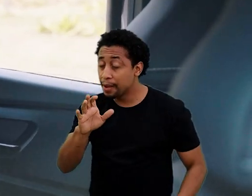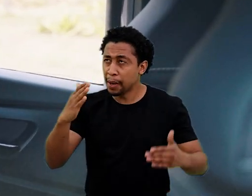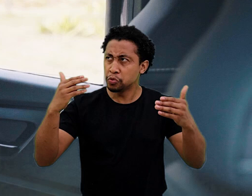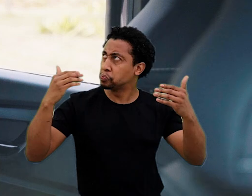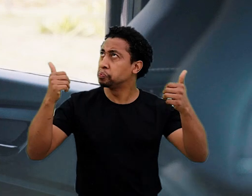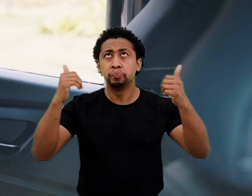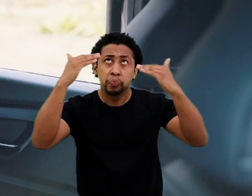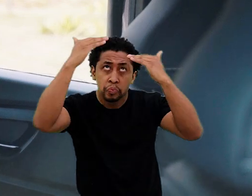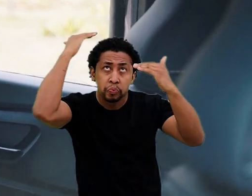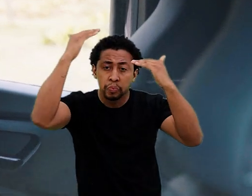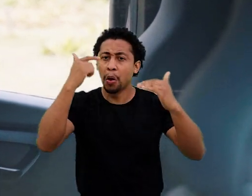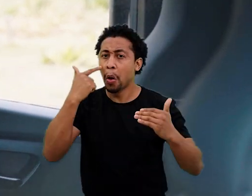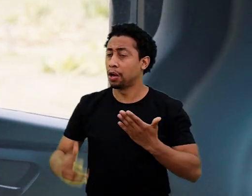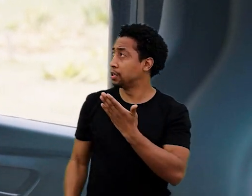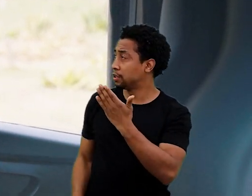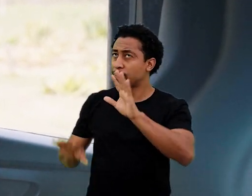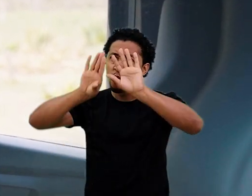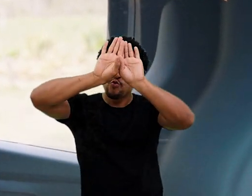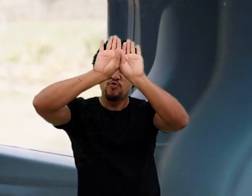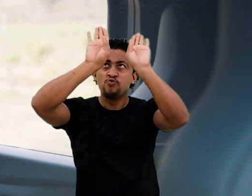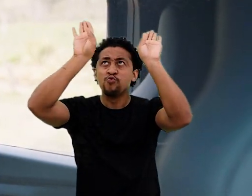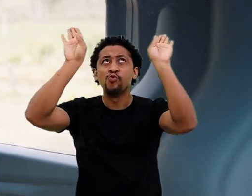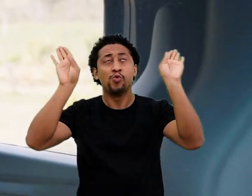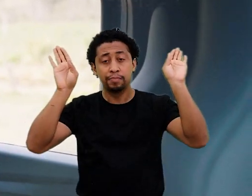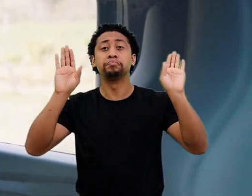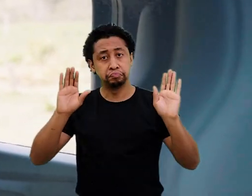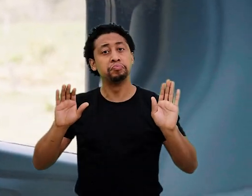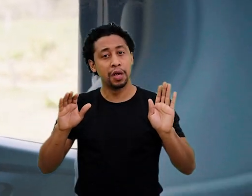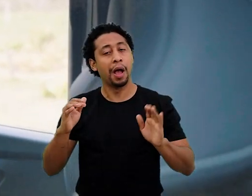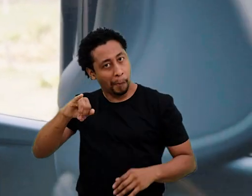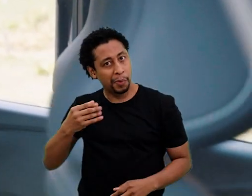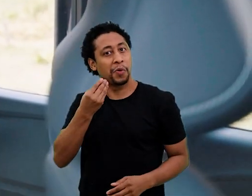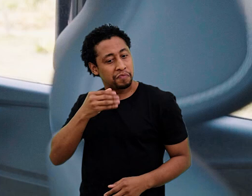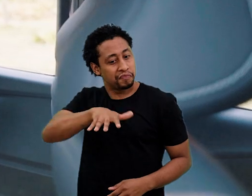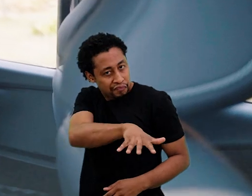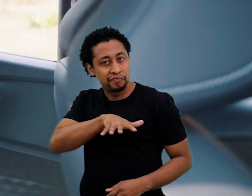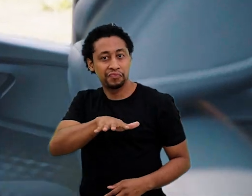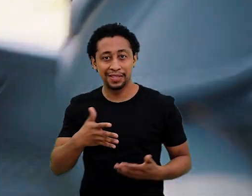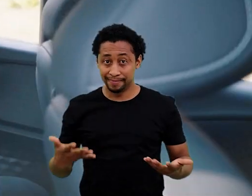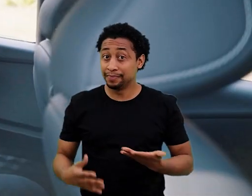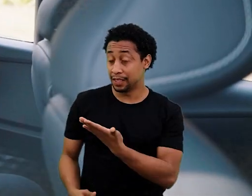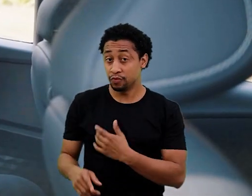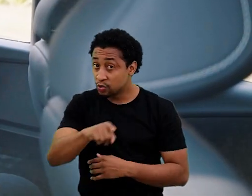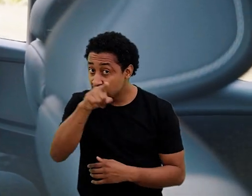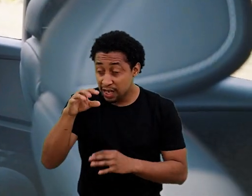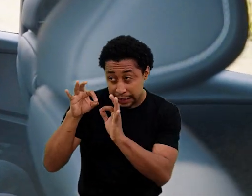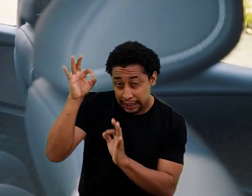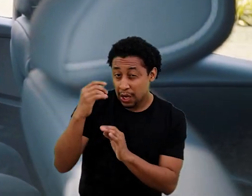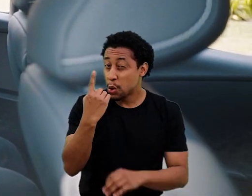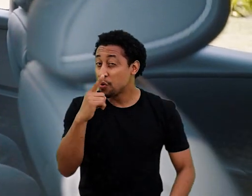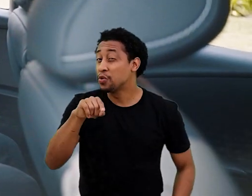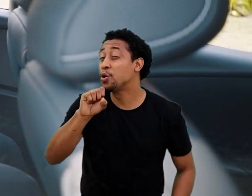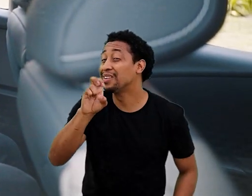muito bom. Dá para ver que eles fizeram reentrances aqui para aproveitar ao máximo o espaço. Agora, se você tem aí 1,85 m, 1,90 m, nem se fala, aí você